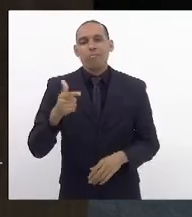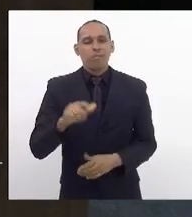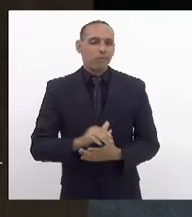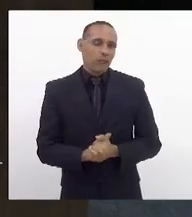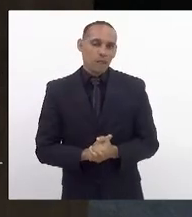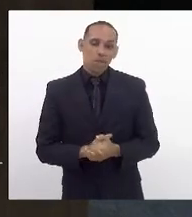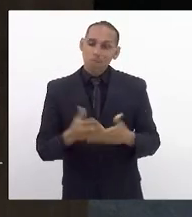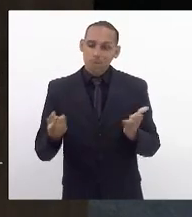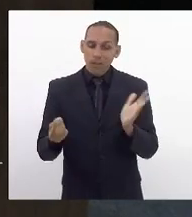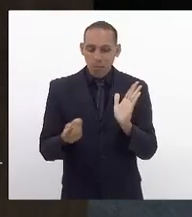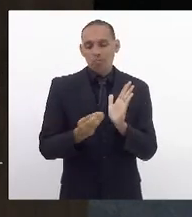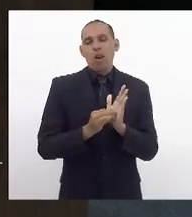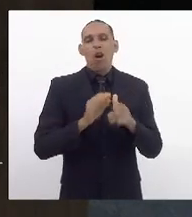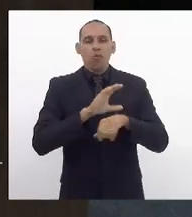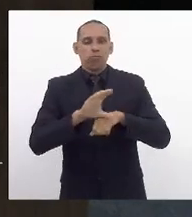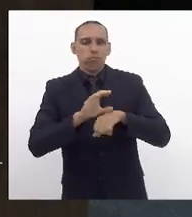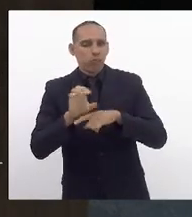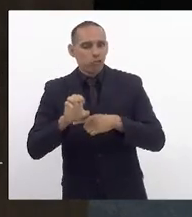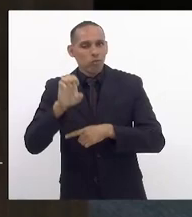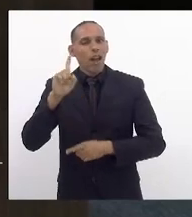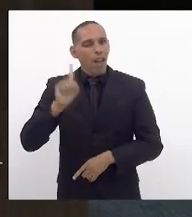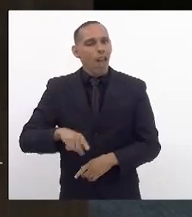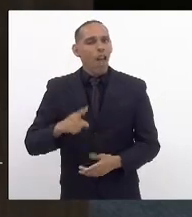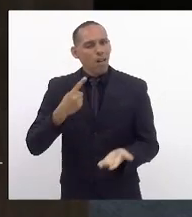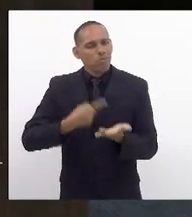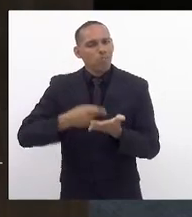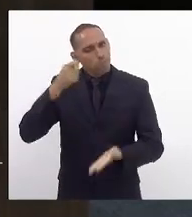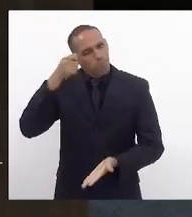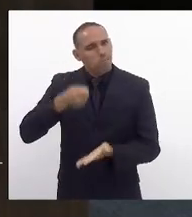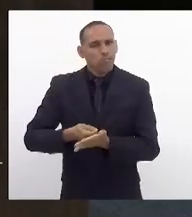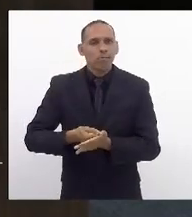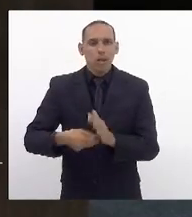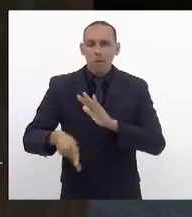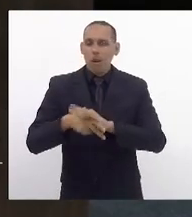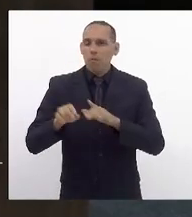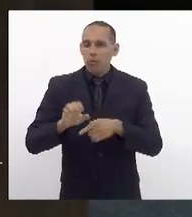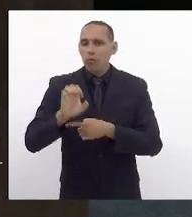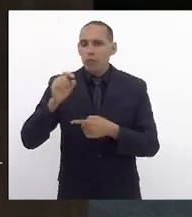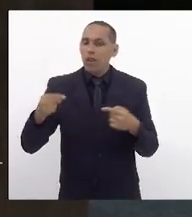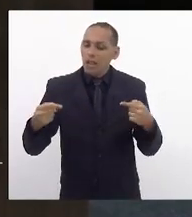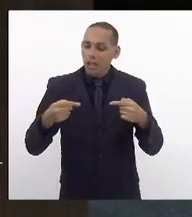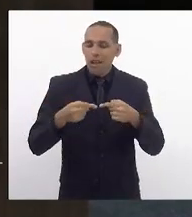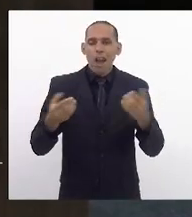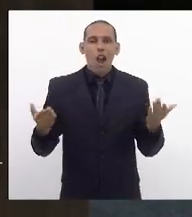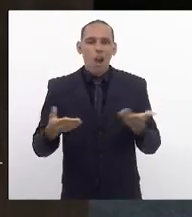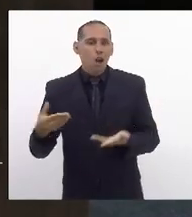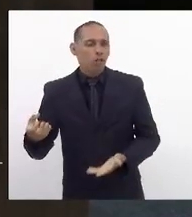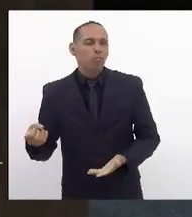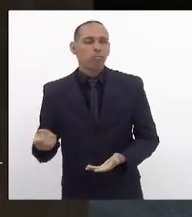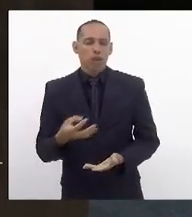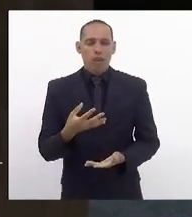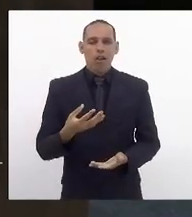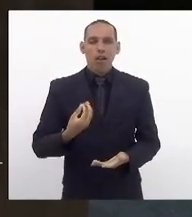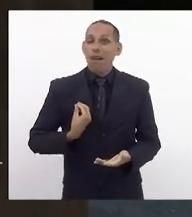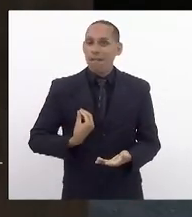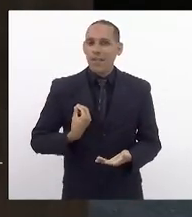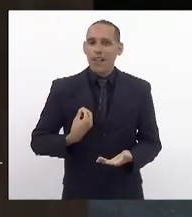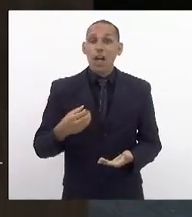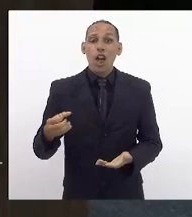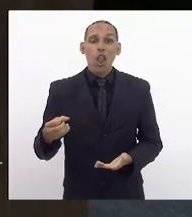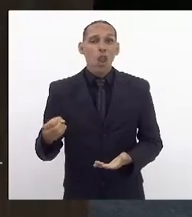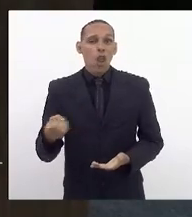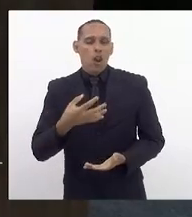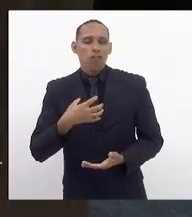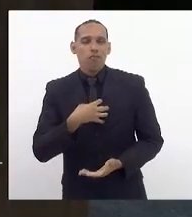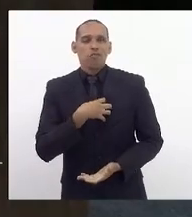inscrito como compromisso, como obrigação do Estado, e parece dialogar com a modernidade, e parece dialogar com as novas formas